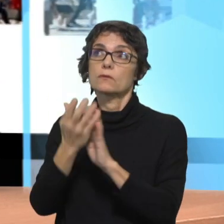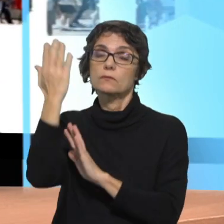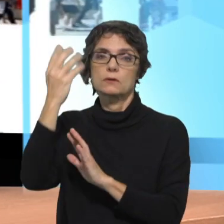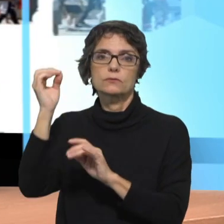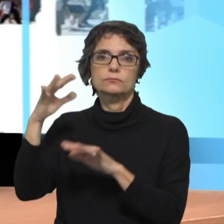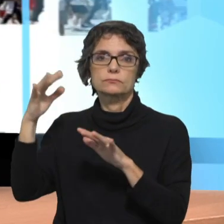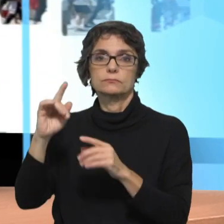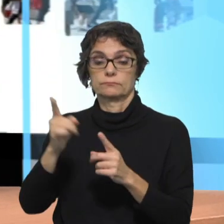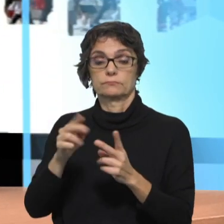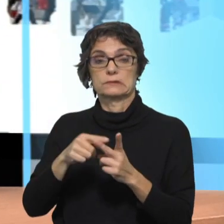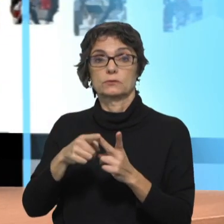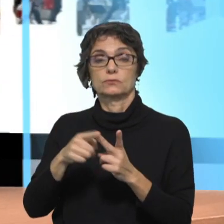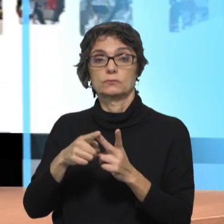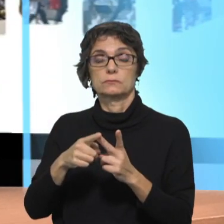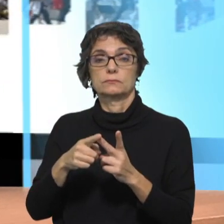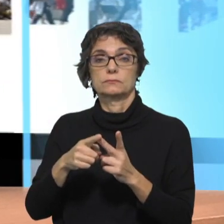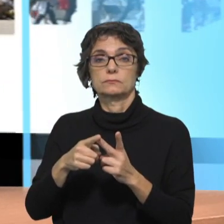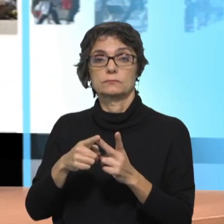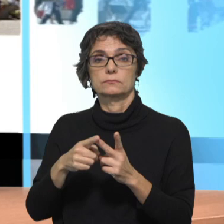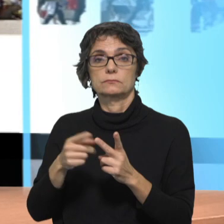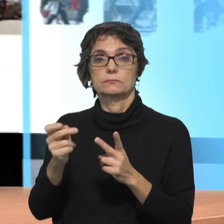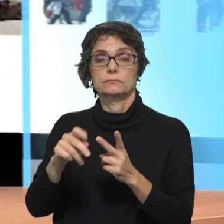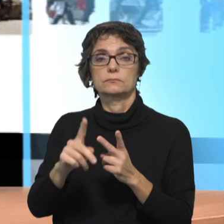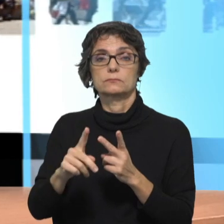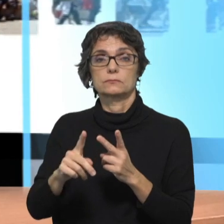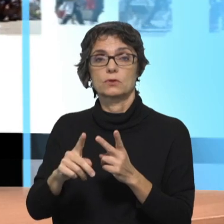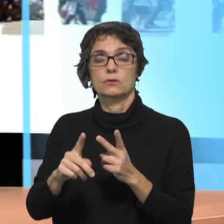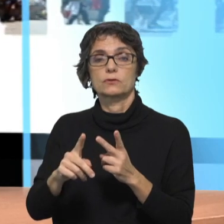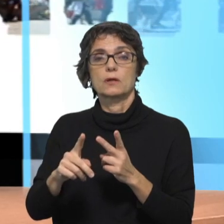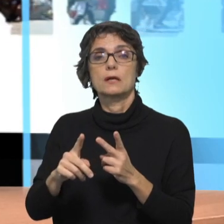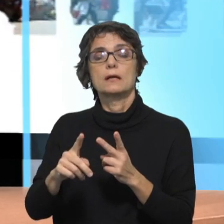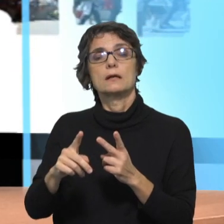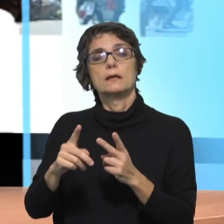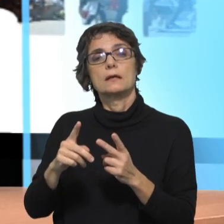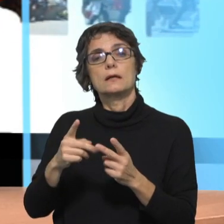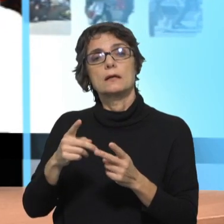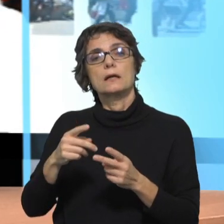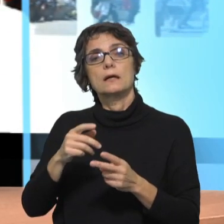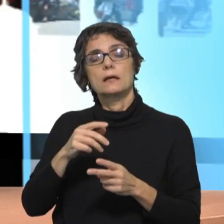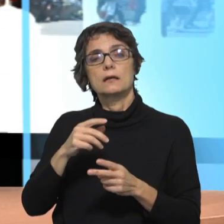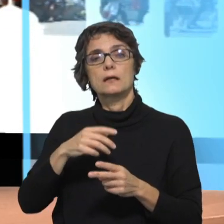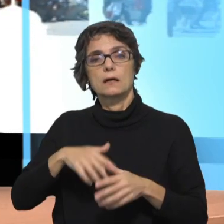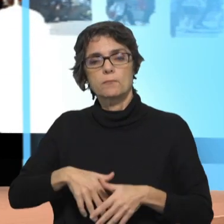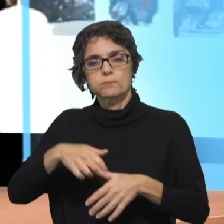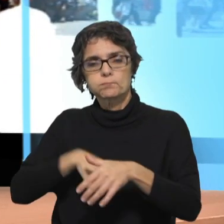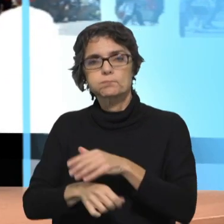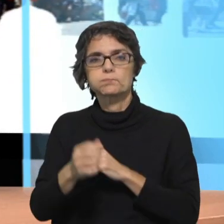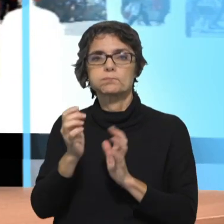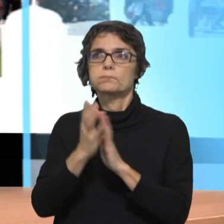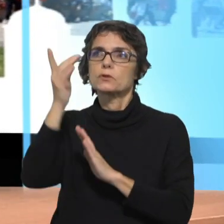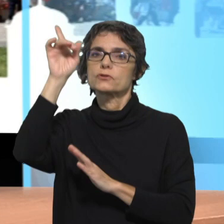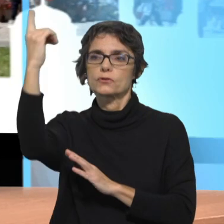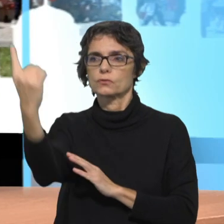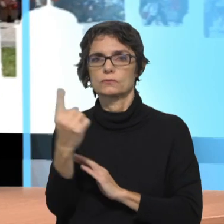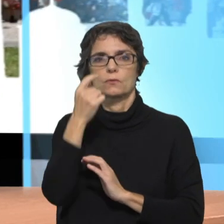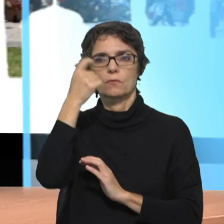humanidade. O segundo acontece intermediado pelo sim de Maria, no mistério da encarnação. E o terceiro sim